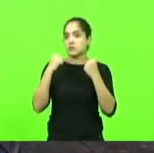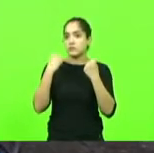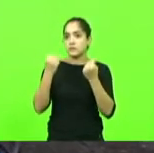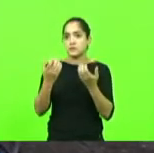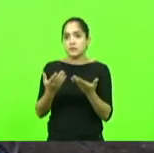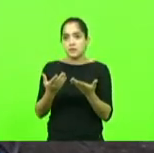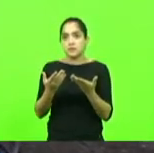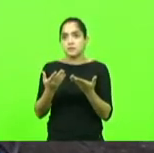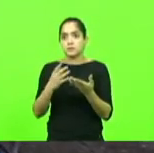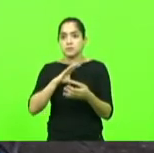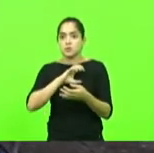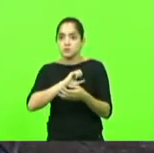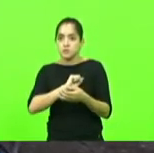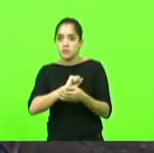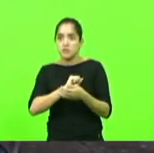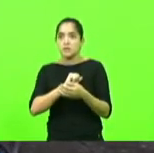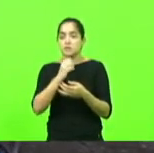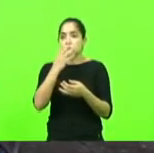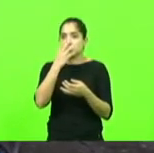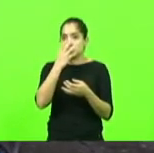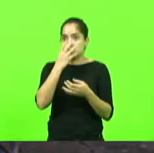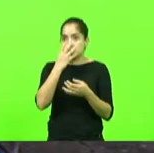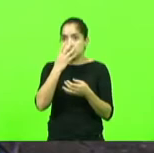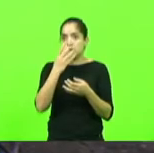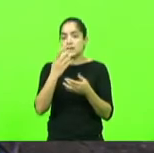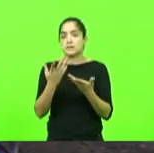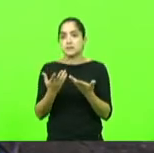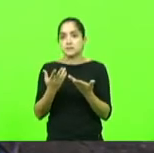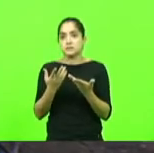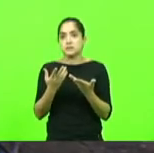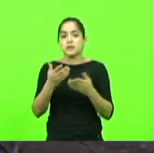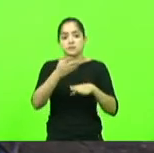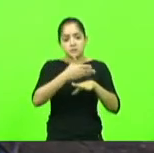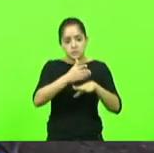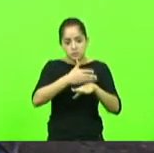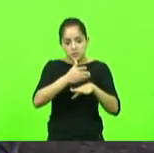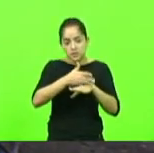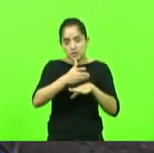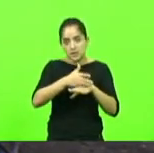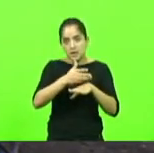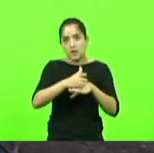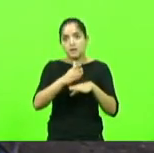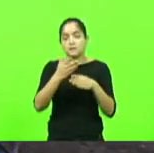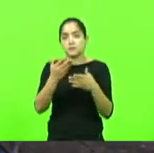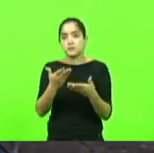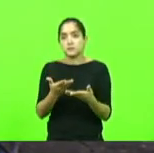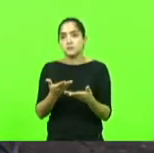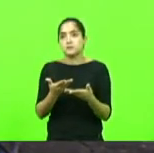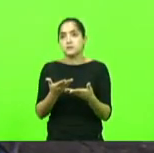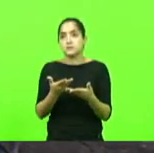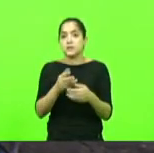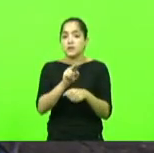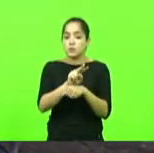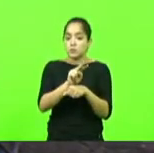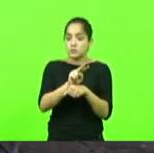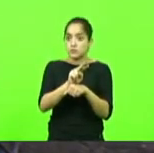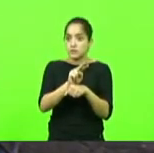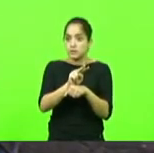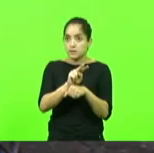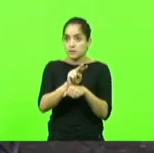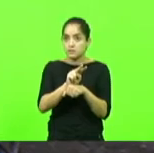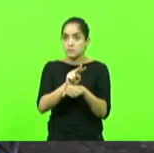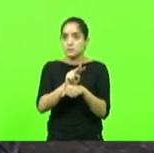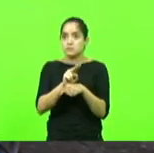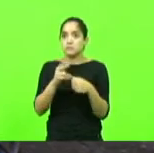pessoas que amam os animais, que são raças, que são treinadas, são, de alguma forma, cuidadas para isso,